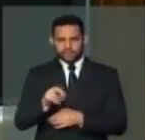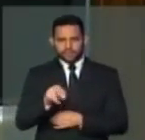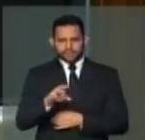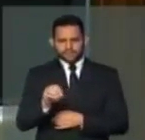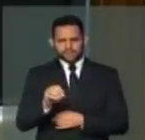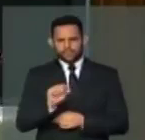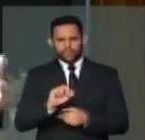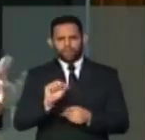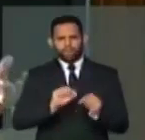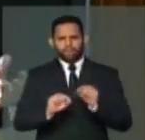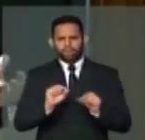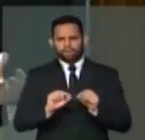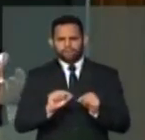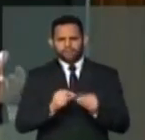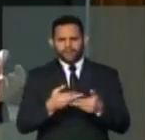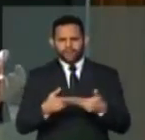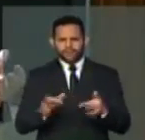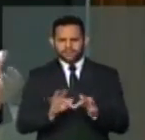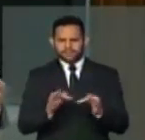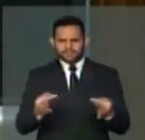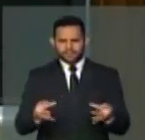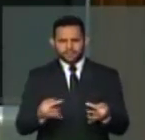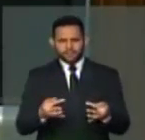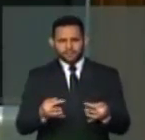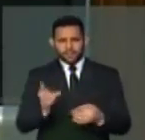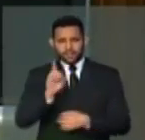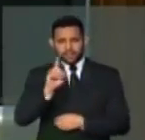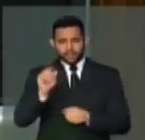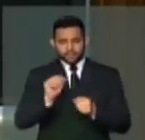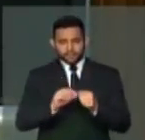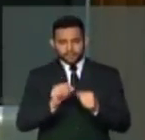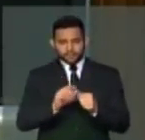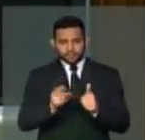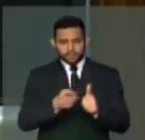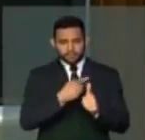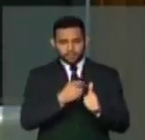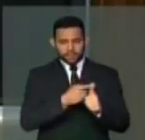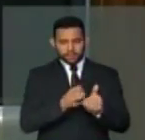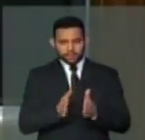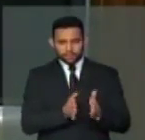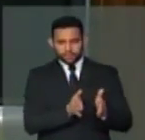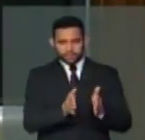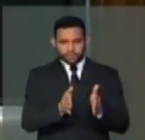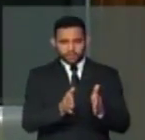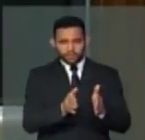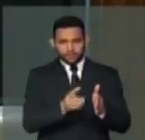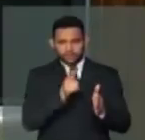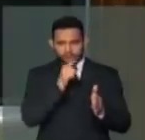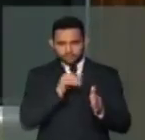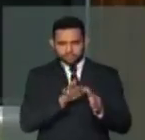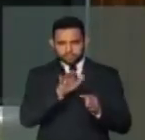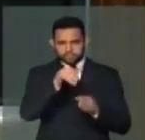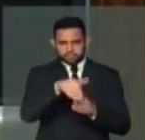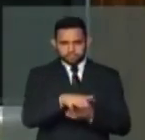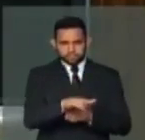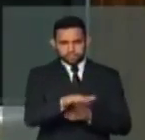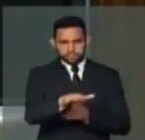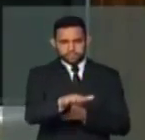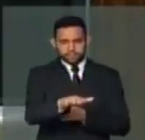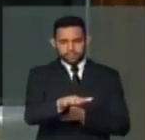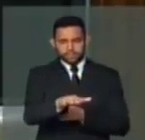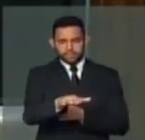isso? Uma coisa tão pequena. Deus fez o primeiro rio do mundo descer subindo, ou subir